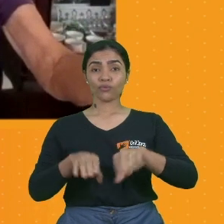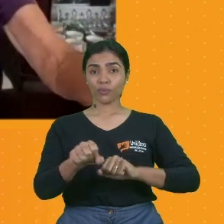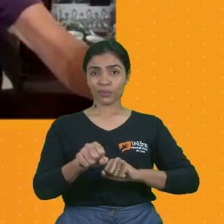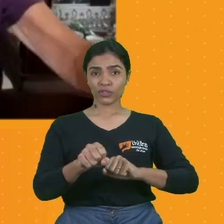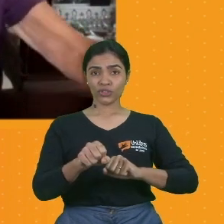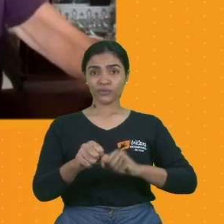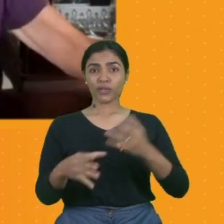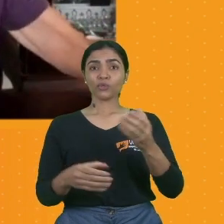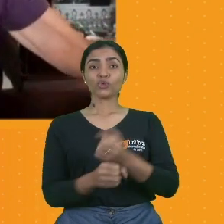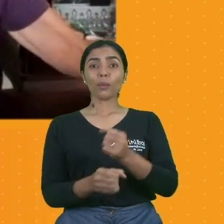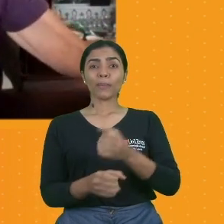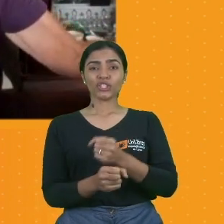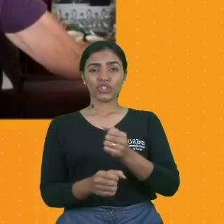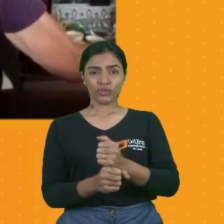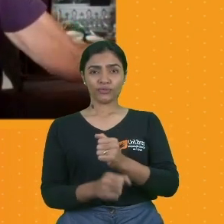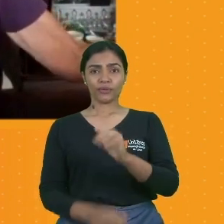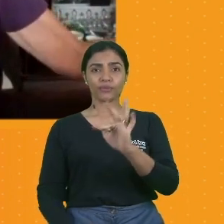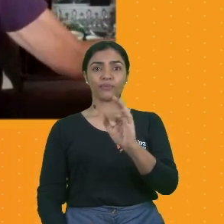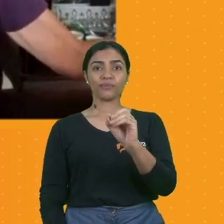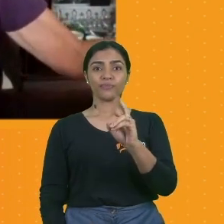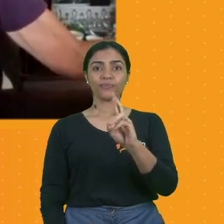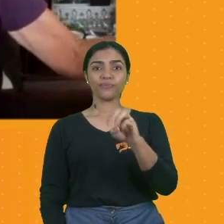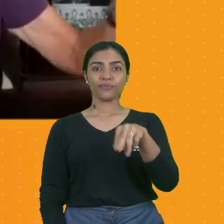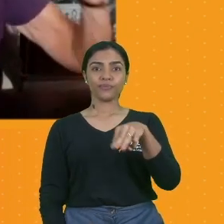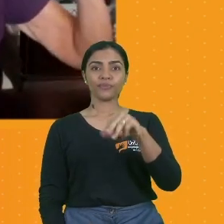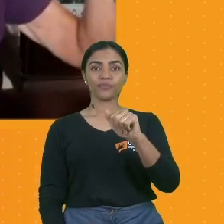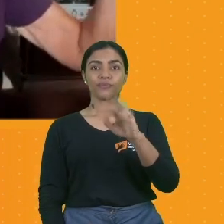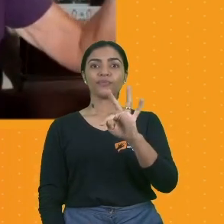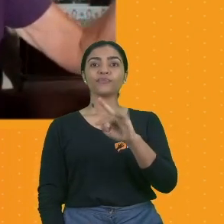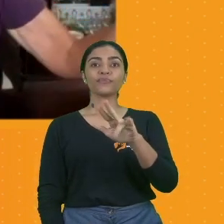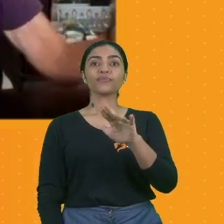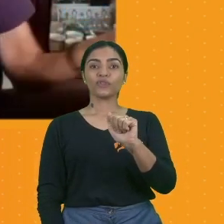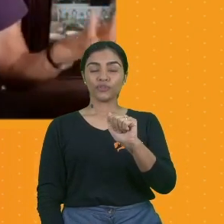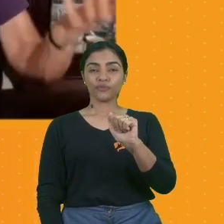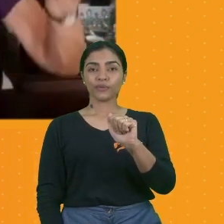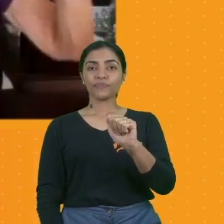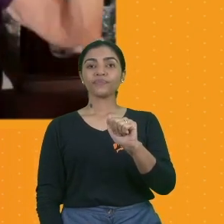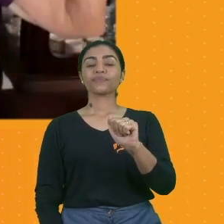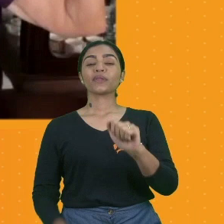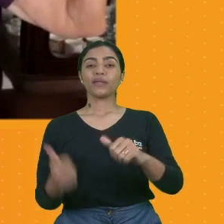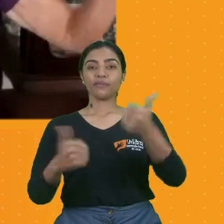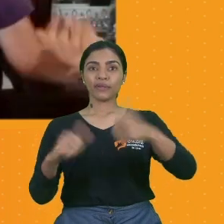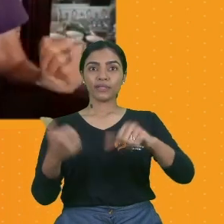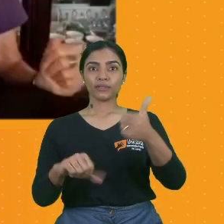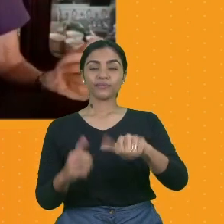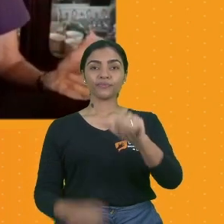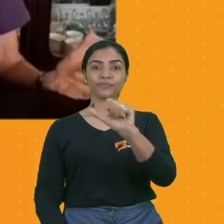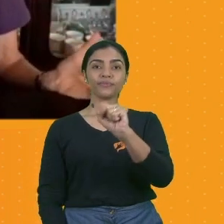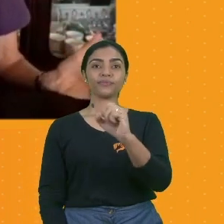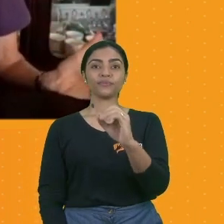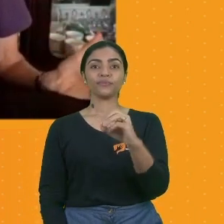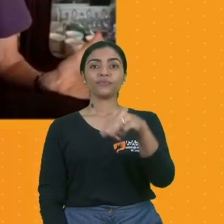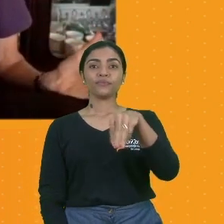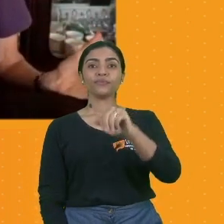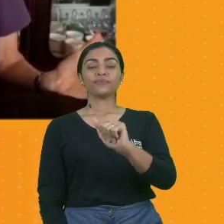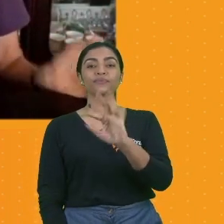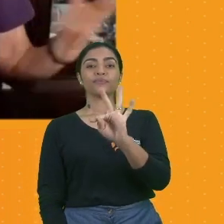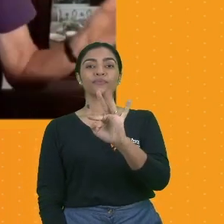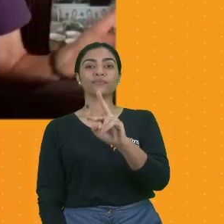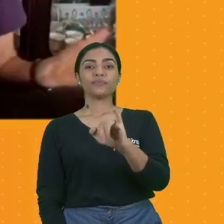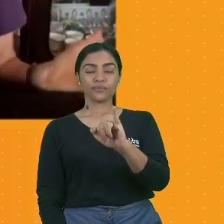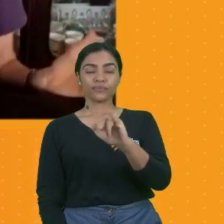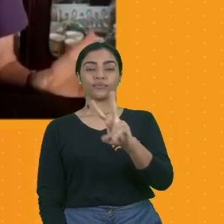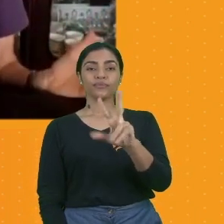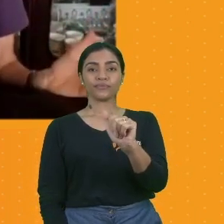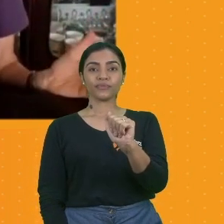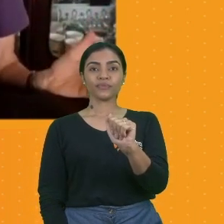somativa folha tipo você trabalhava na muito gato tudo todo mundo